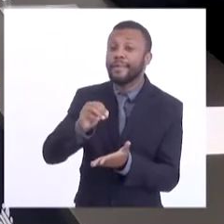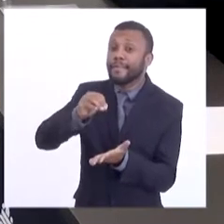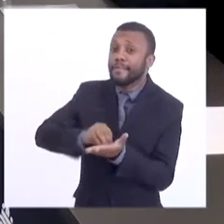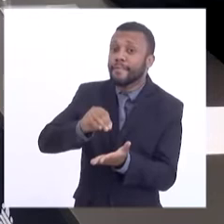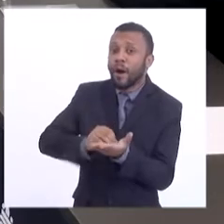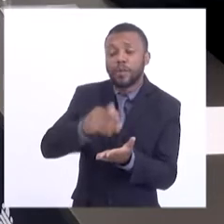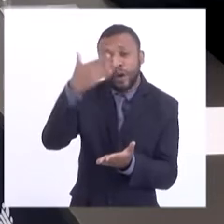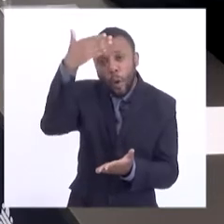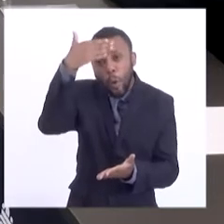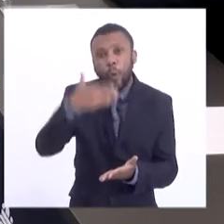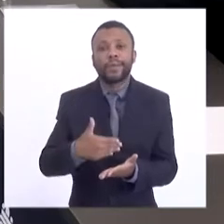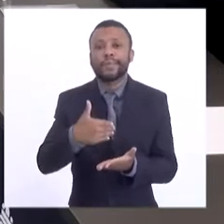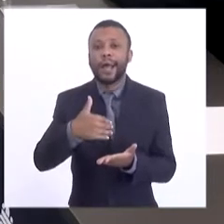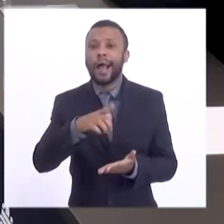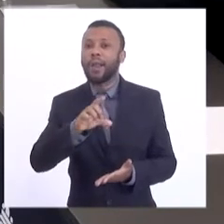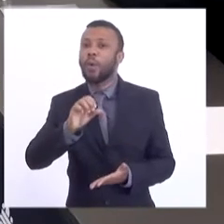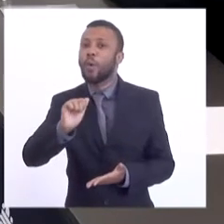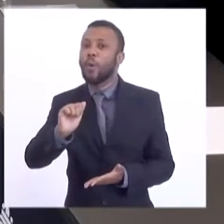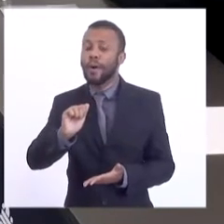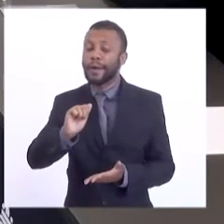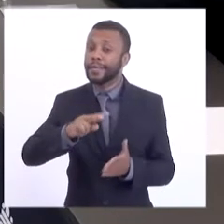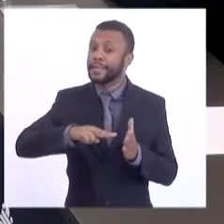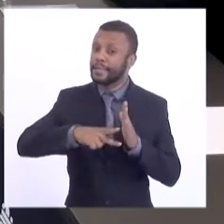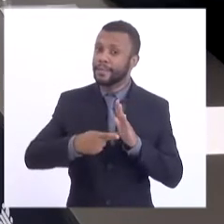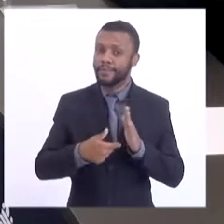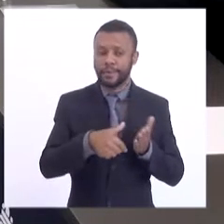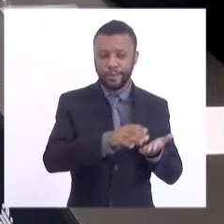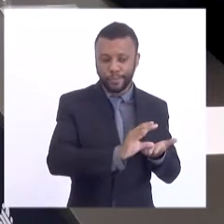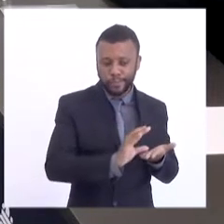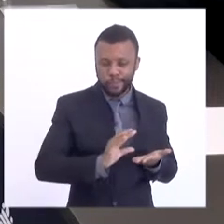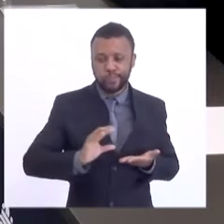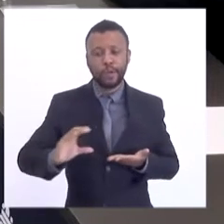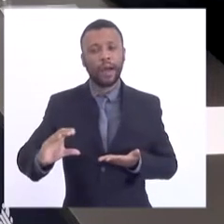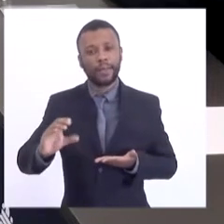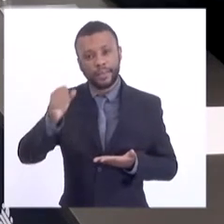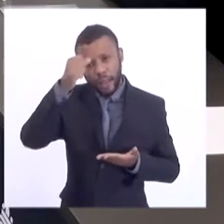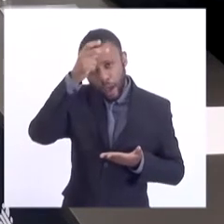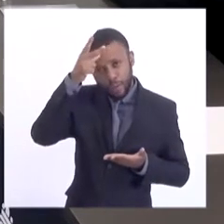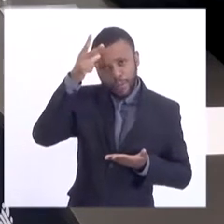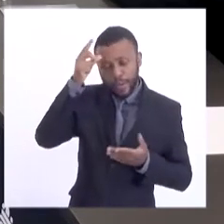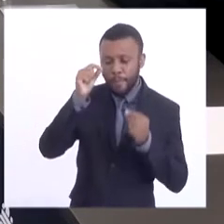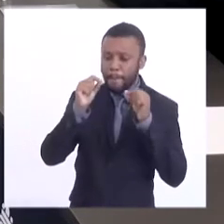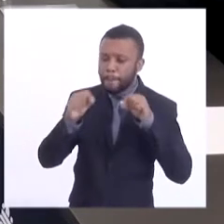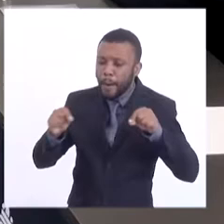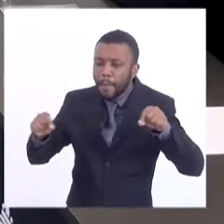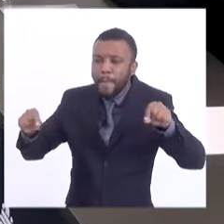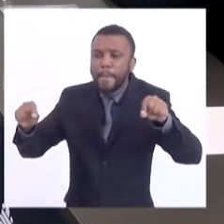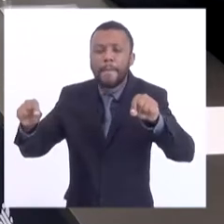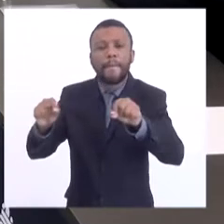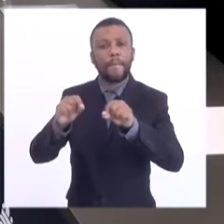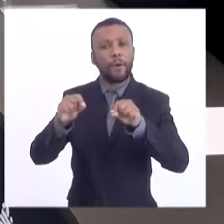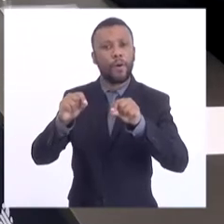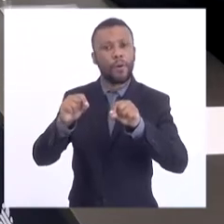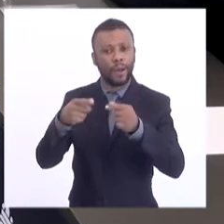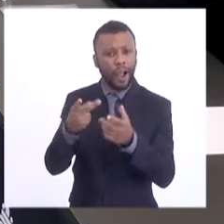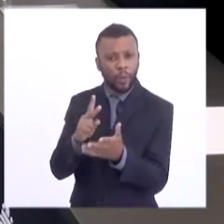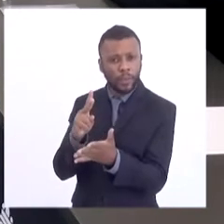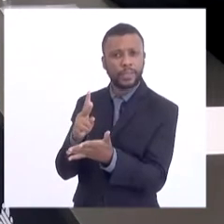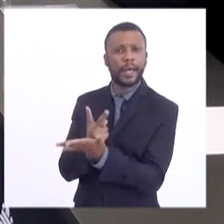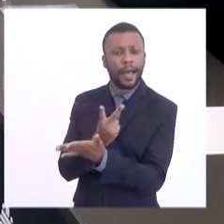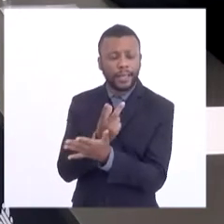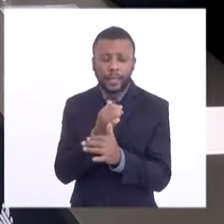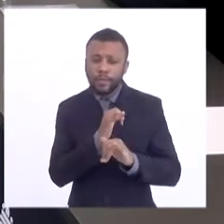que são os repasses aos municípios que acontecem são anunciados Nós não